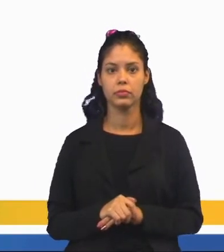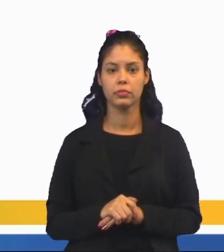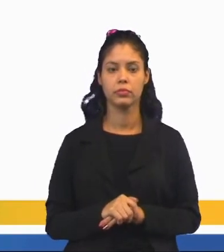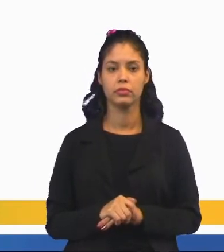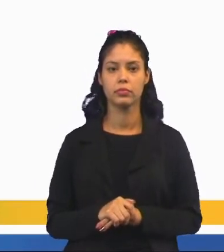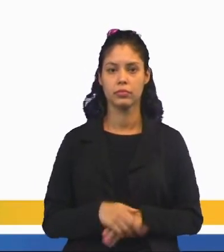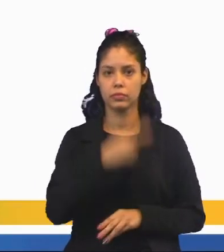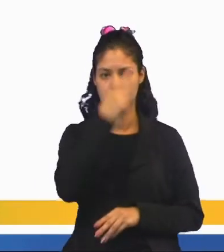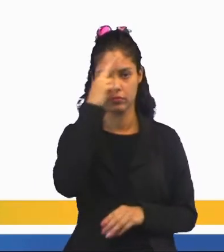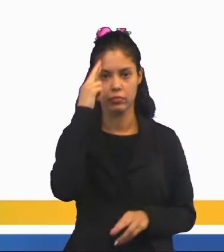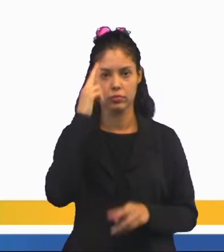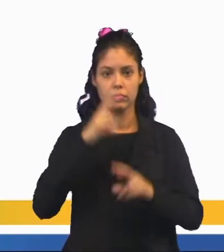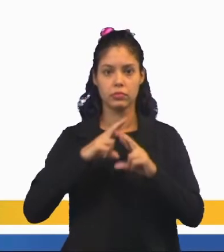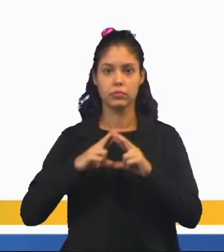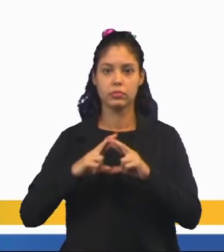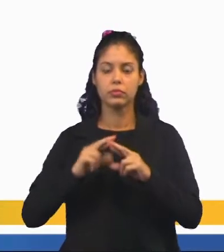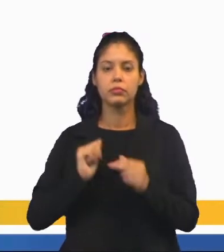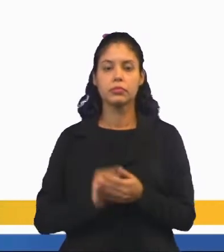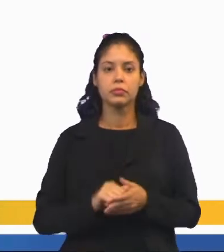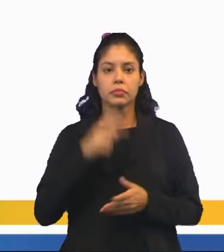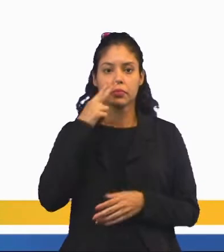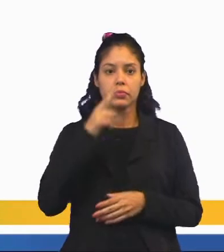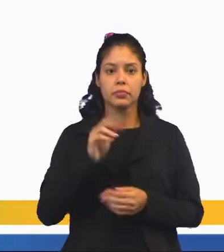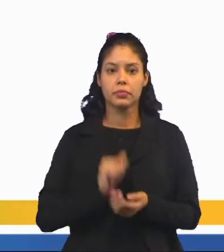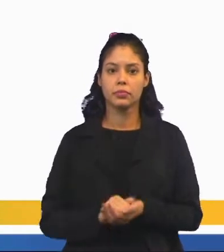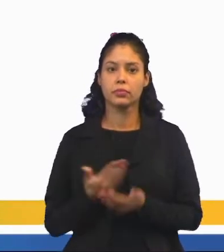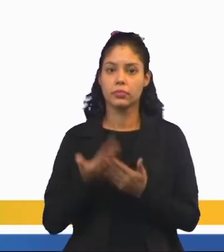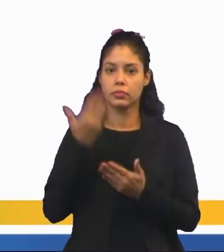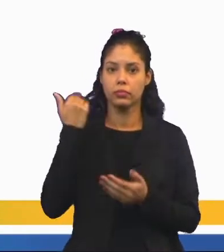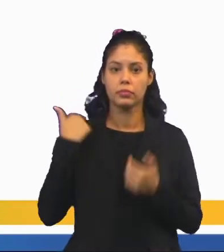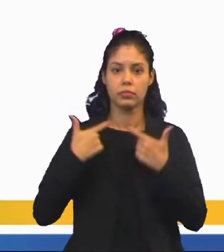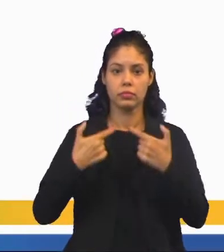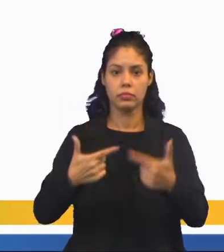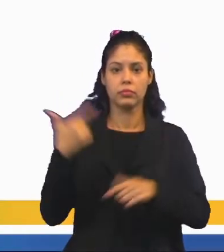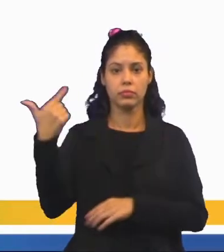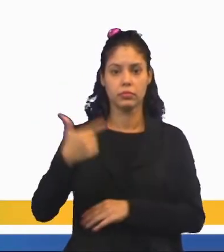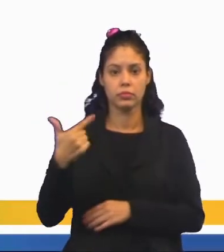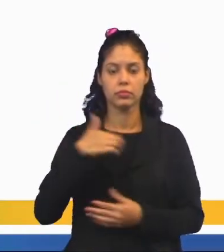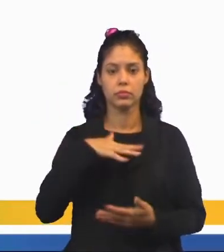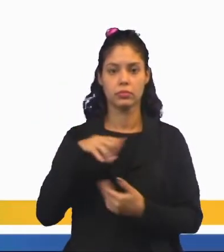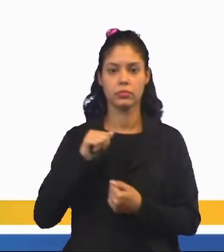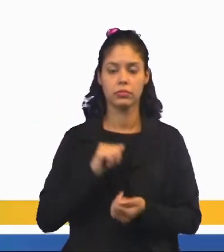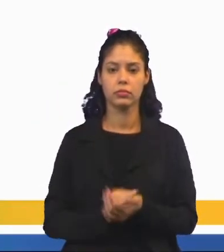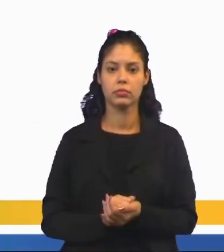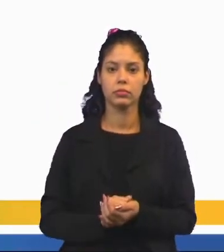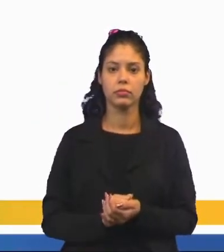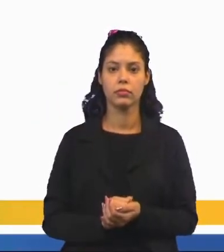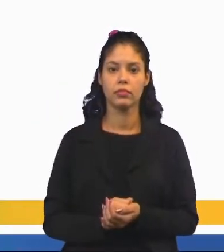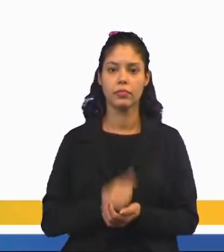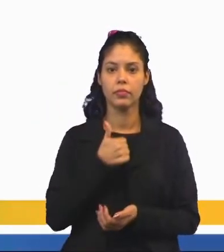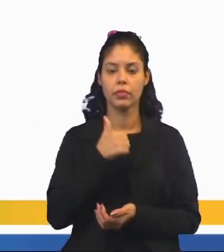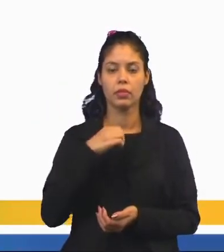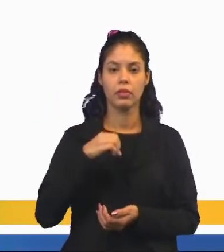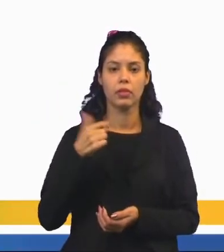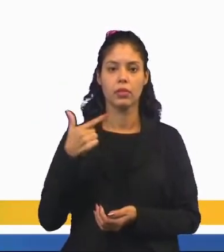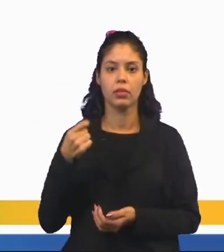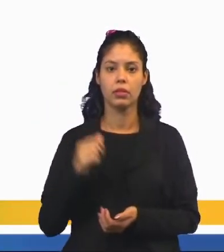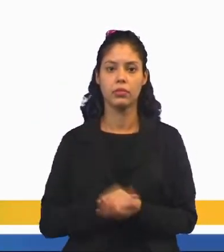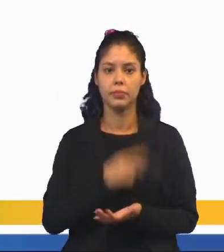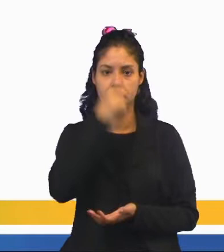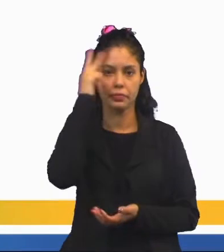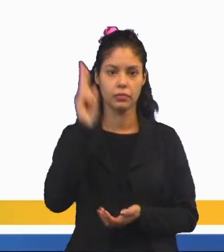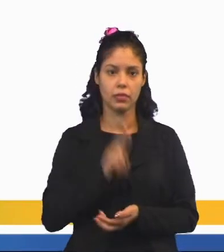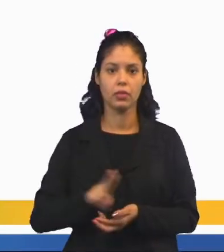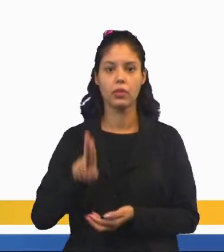A história da reciclagem, né? Aqui nós vemos que antes da Segunda Guerra Mundial, perto de 1920,